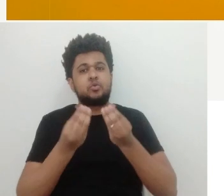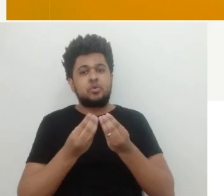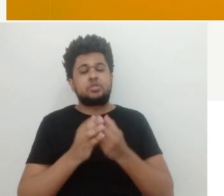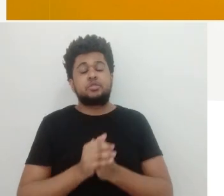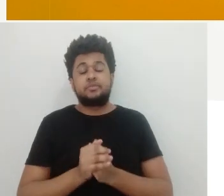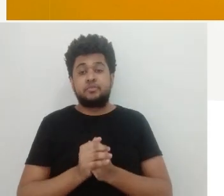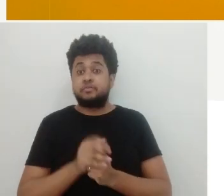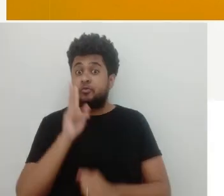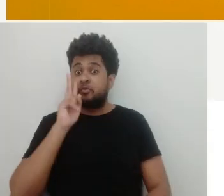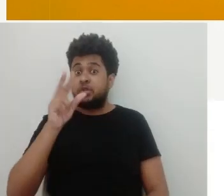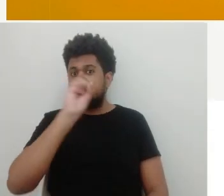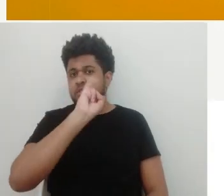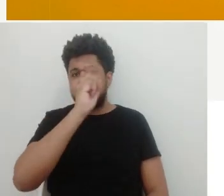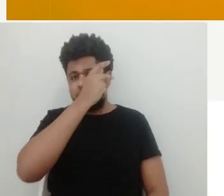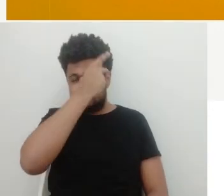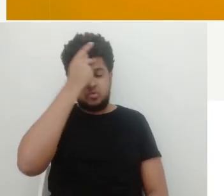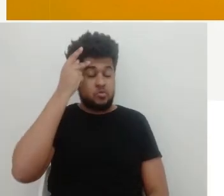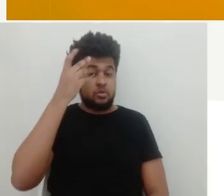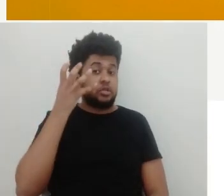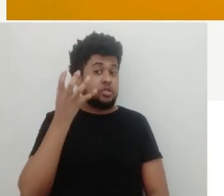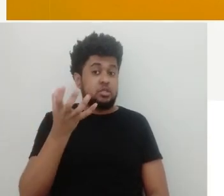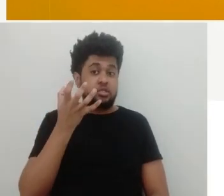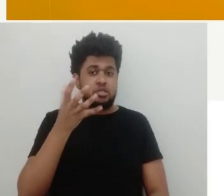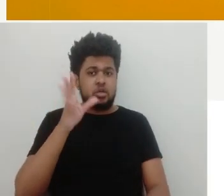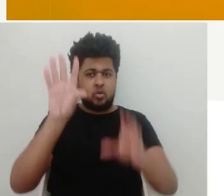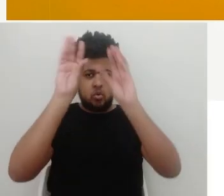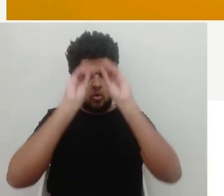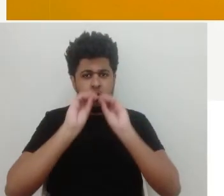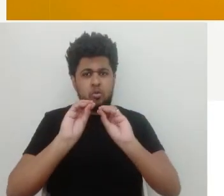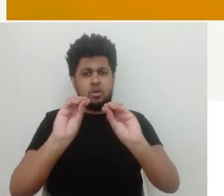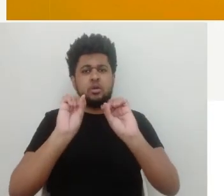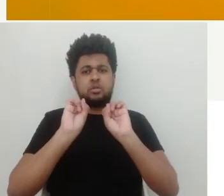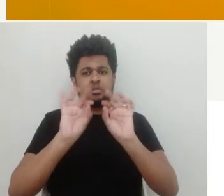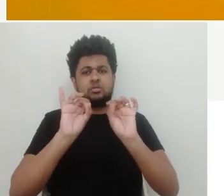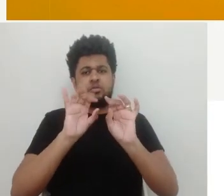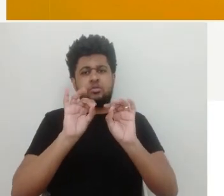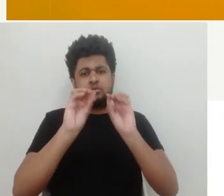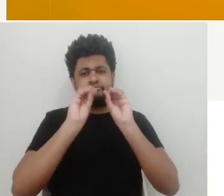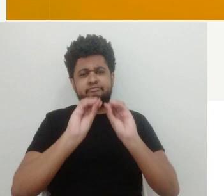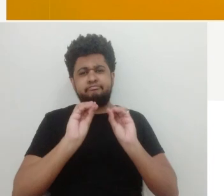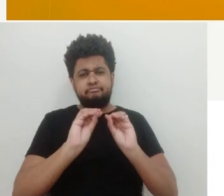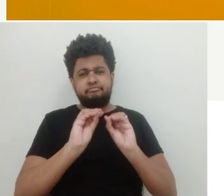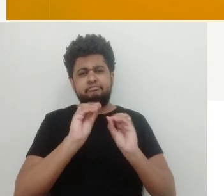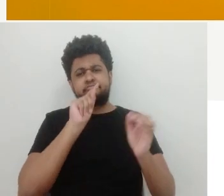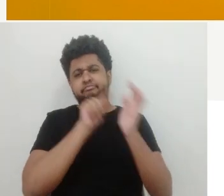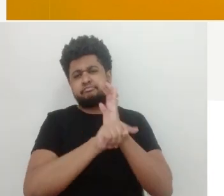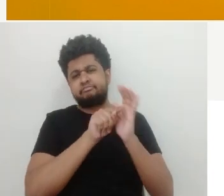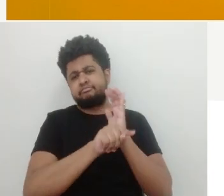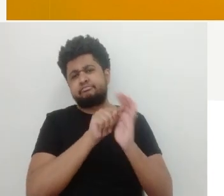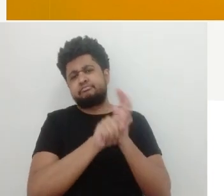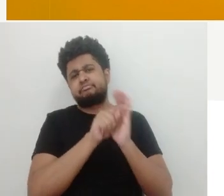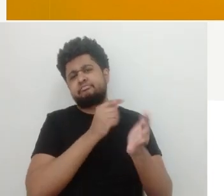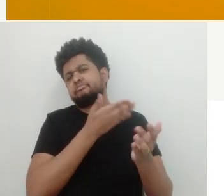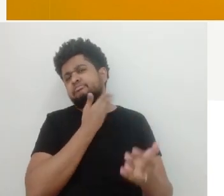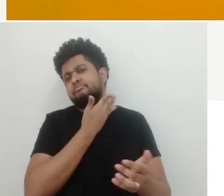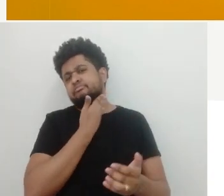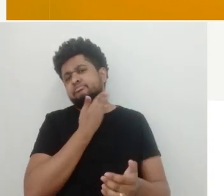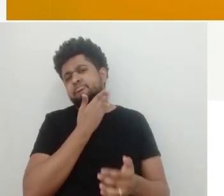No final, na segunda rodada, a gente pode passar as perguntas para os palestrantes, tá bom?